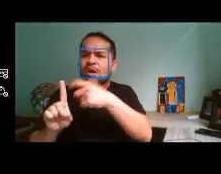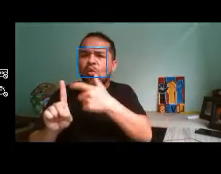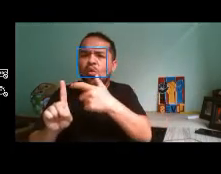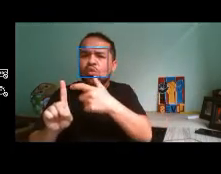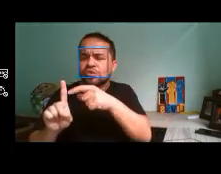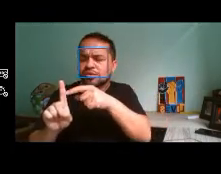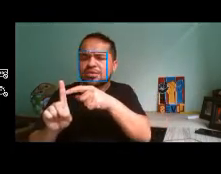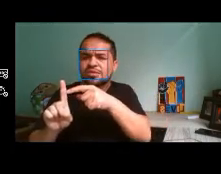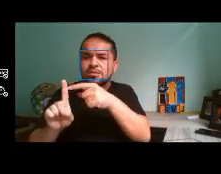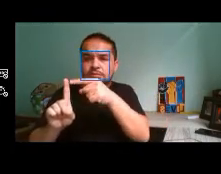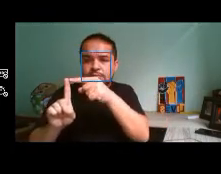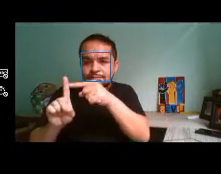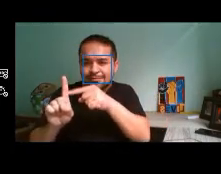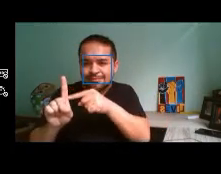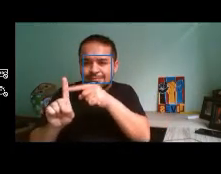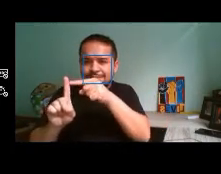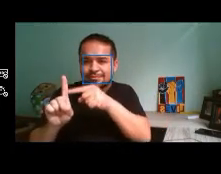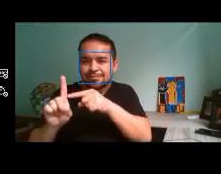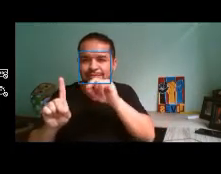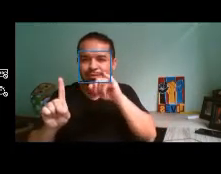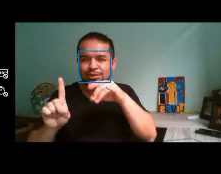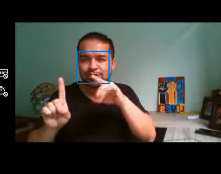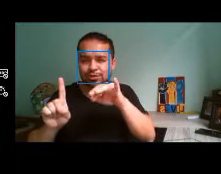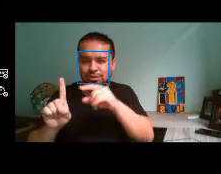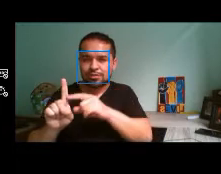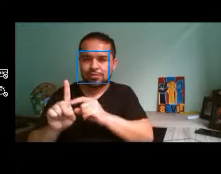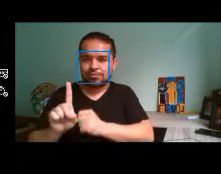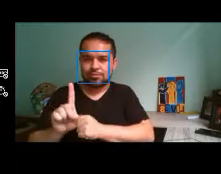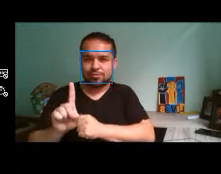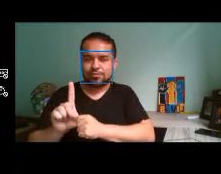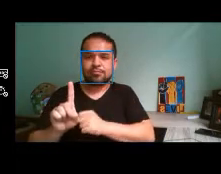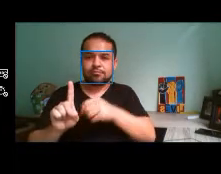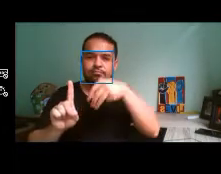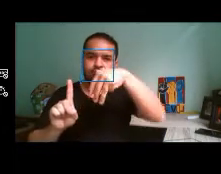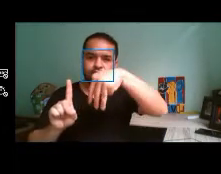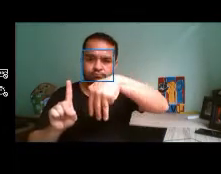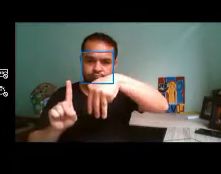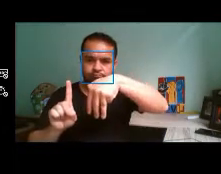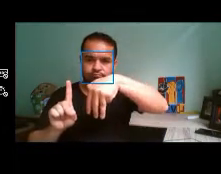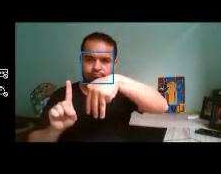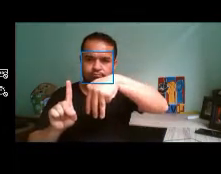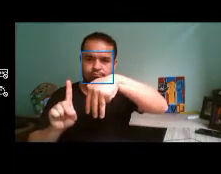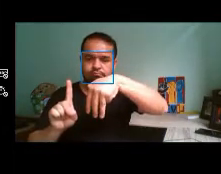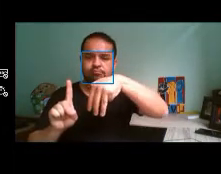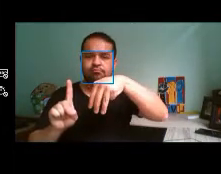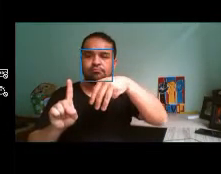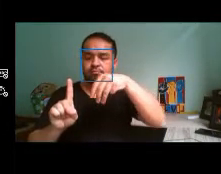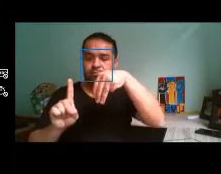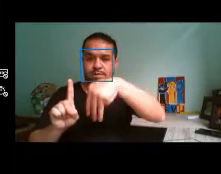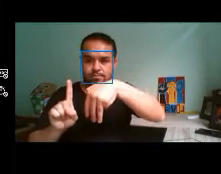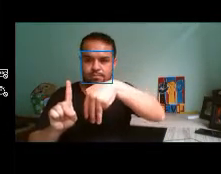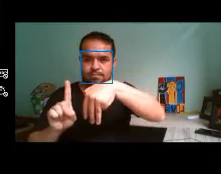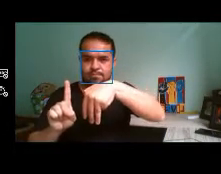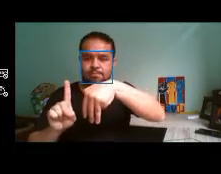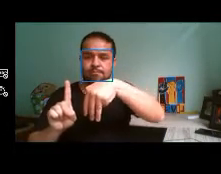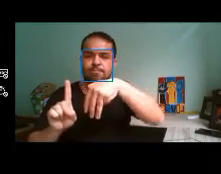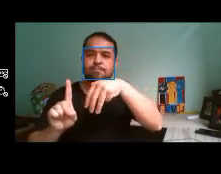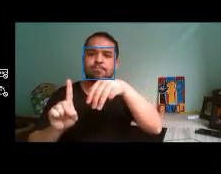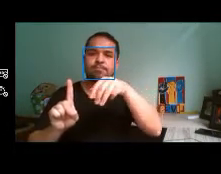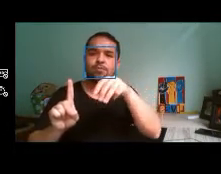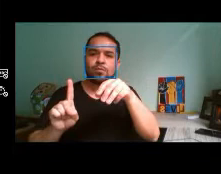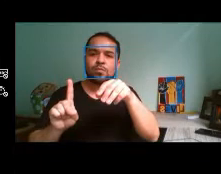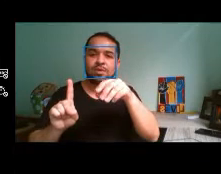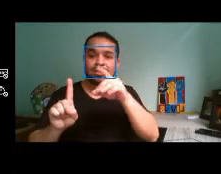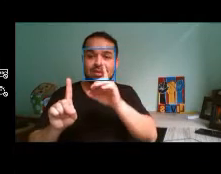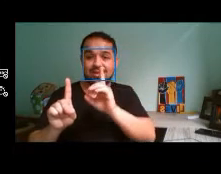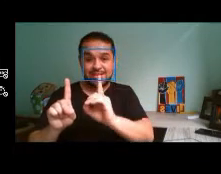Ok? O local exato na outra mão é o indicador, que é simbolizado por D4. Então eu vou colocar M